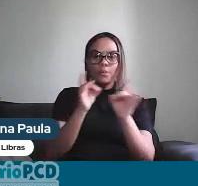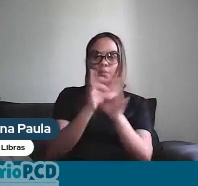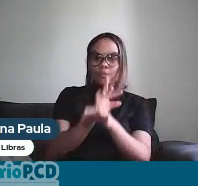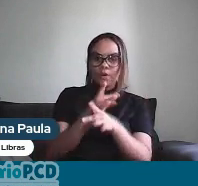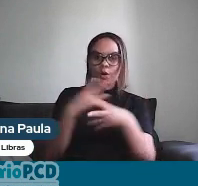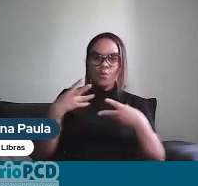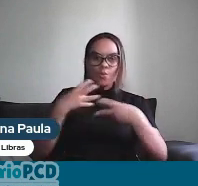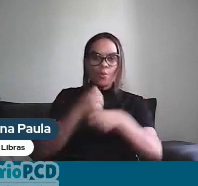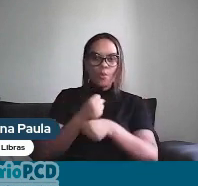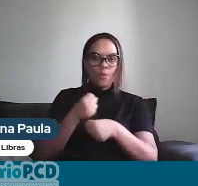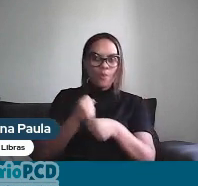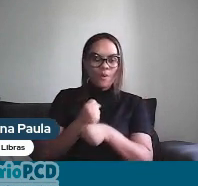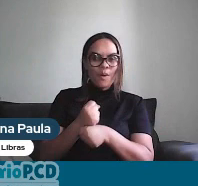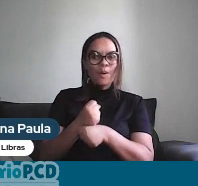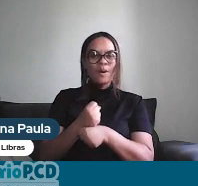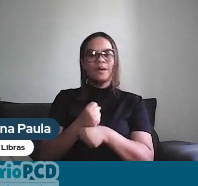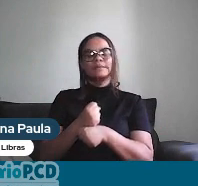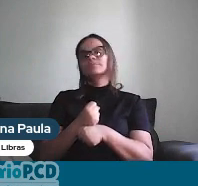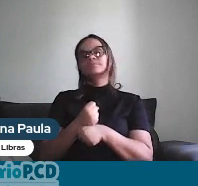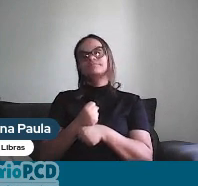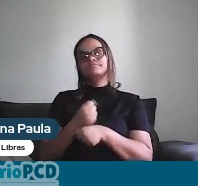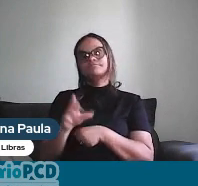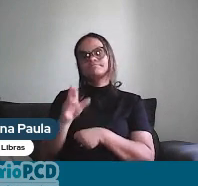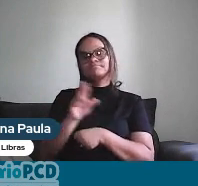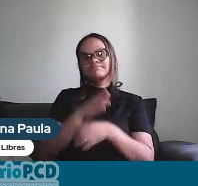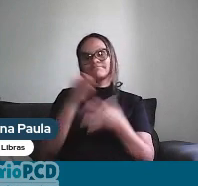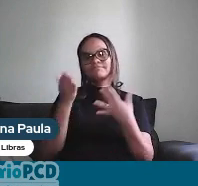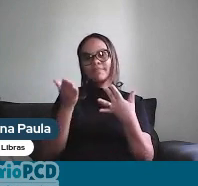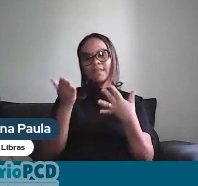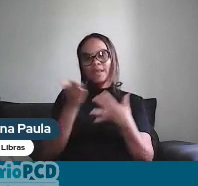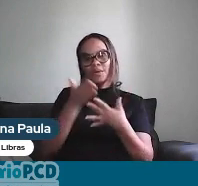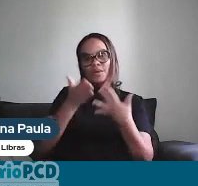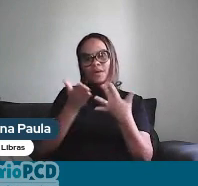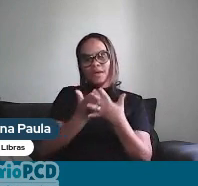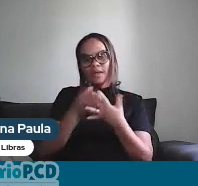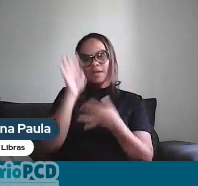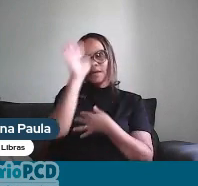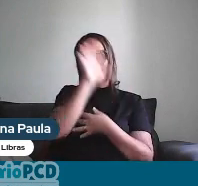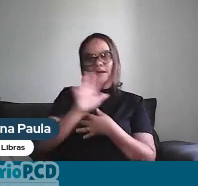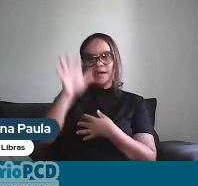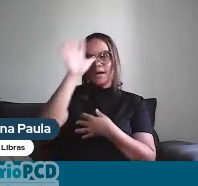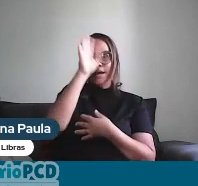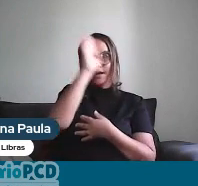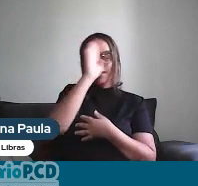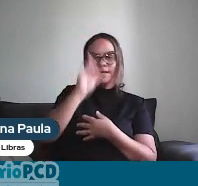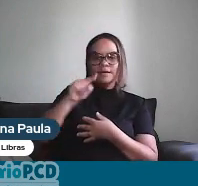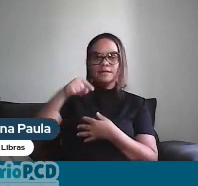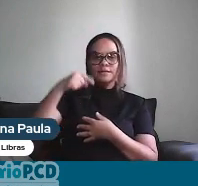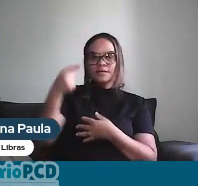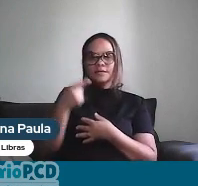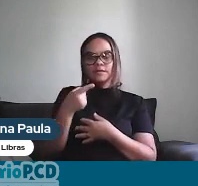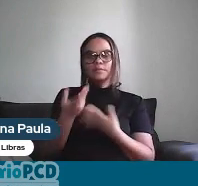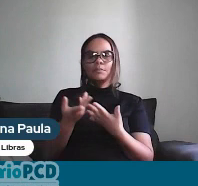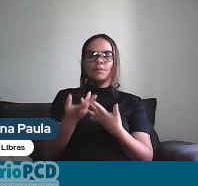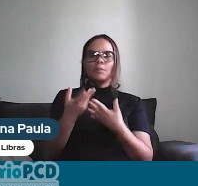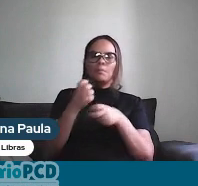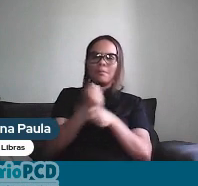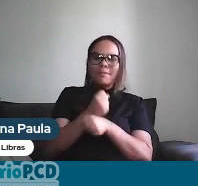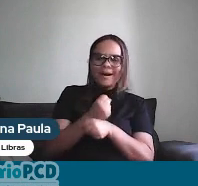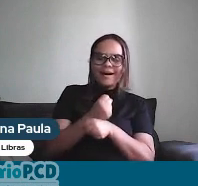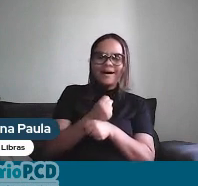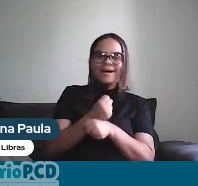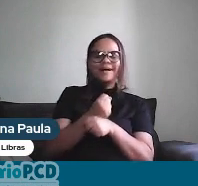censo, que foi respondido por uma parcela da população brasileira e depois é estimado para o